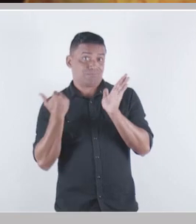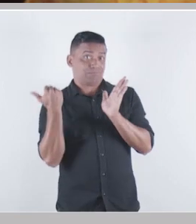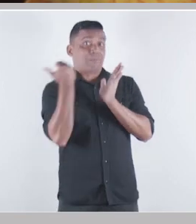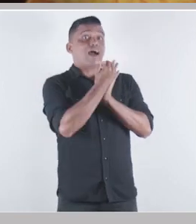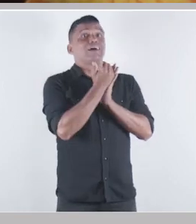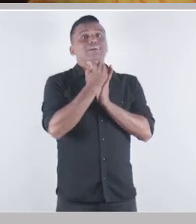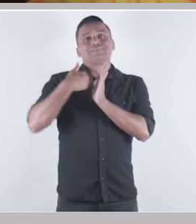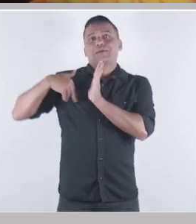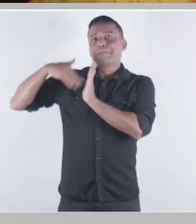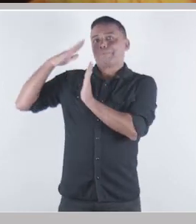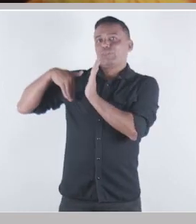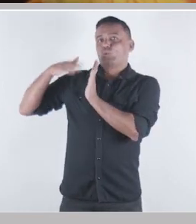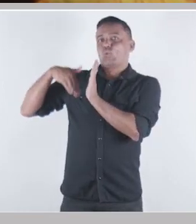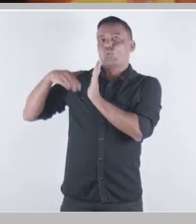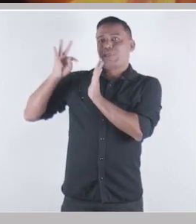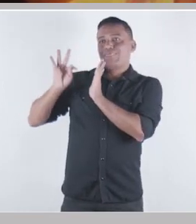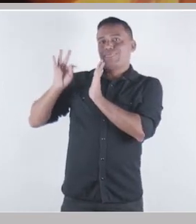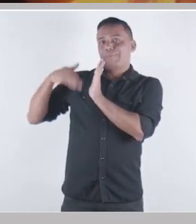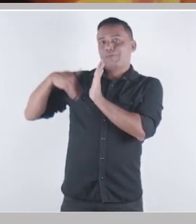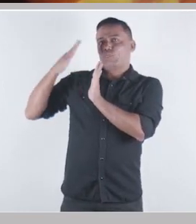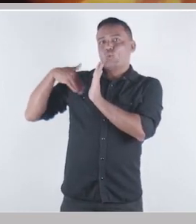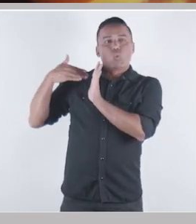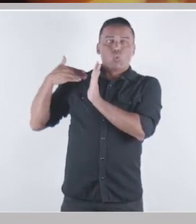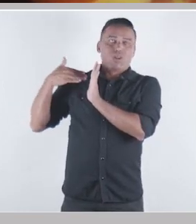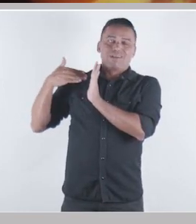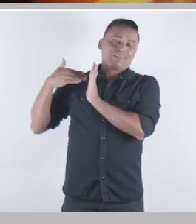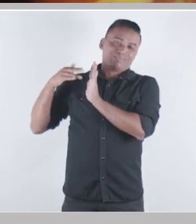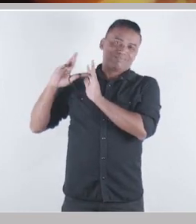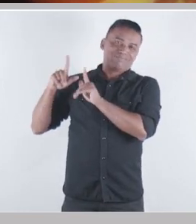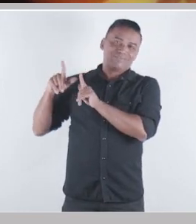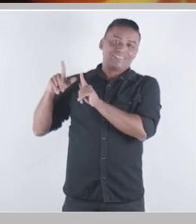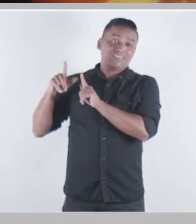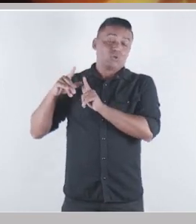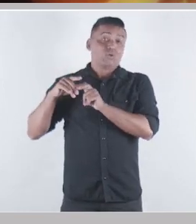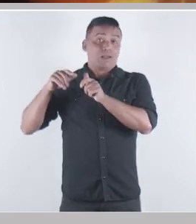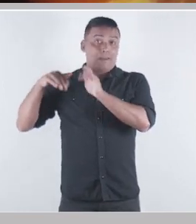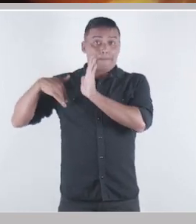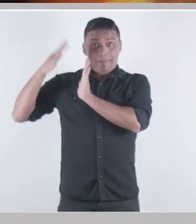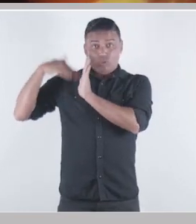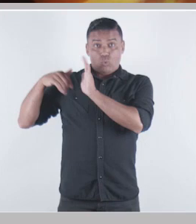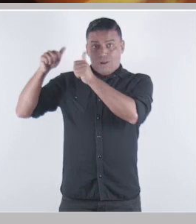porque enquanto na pintura você constrói a imagem